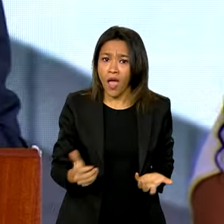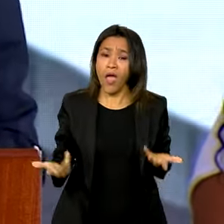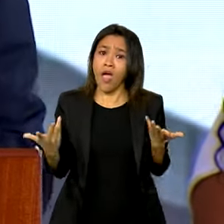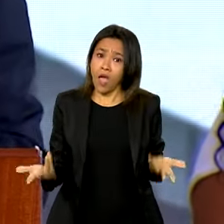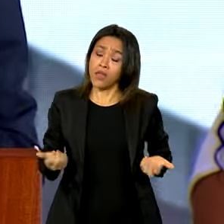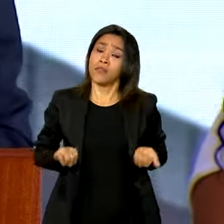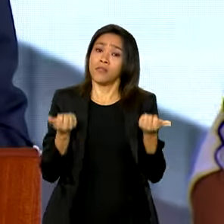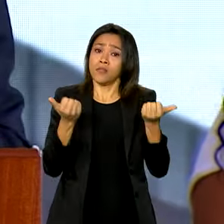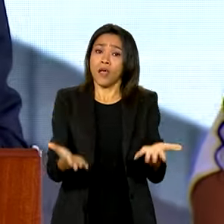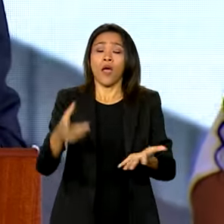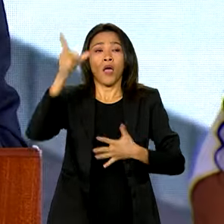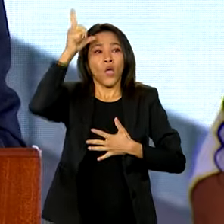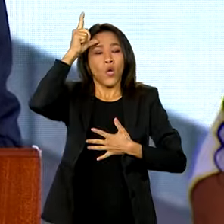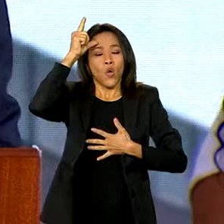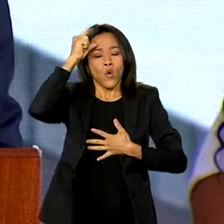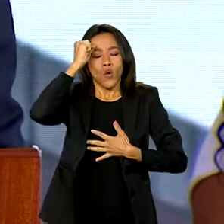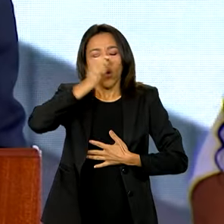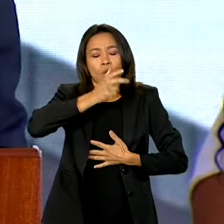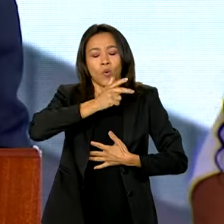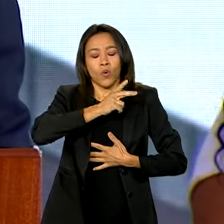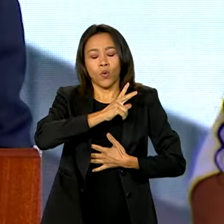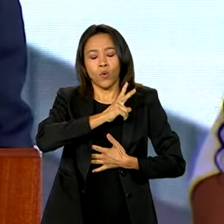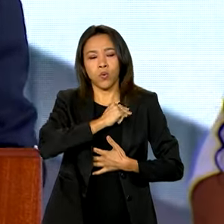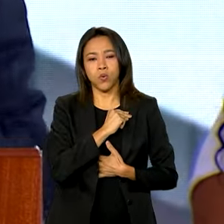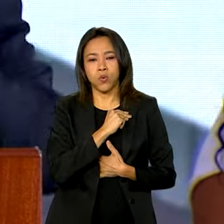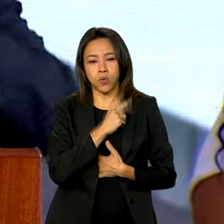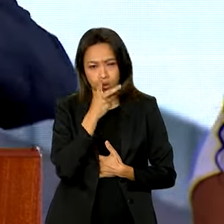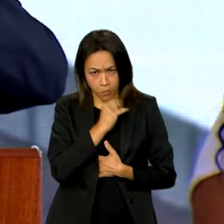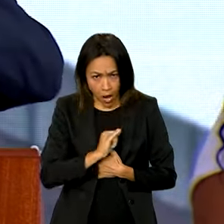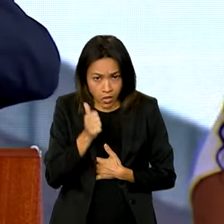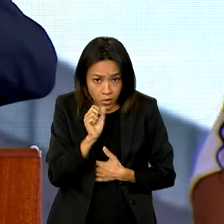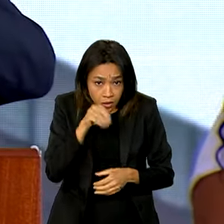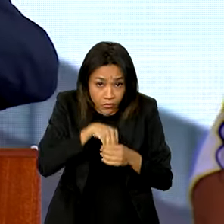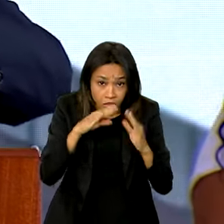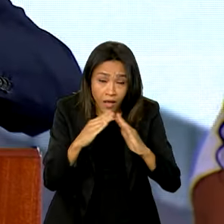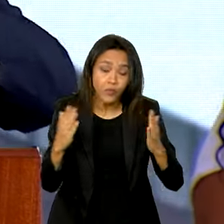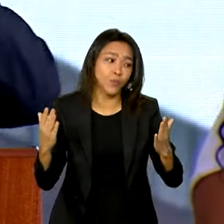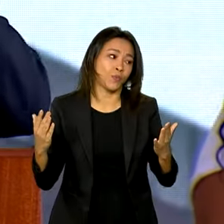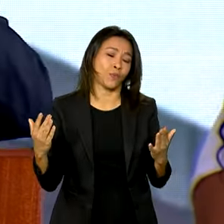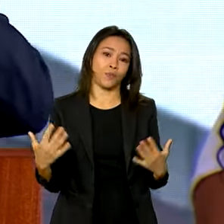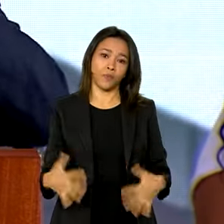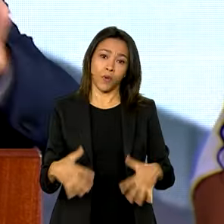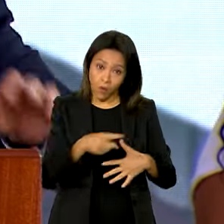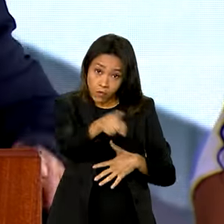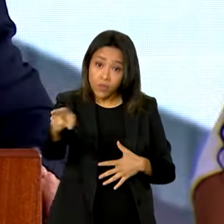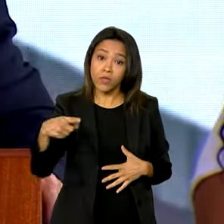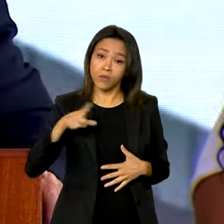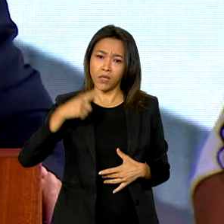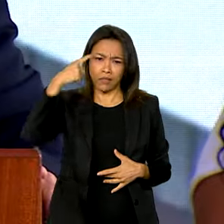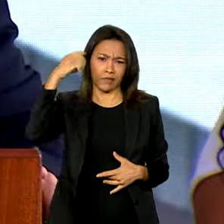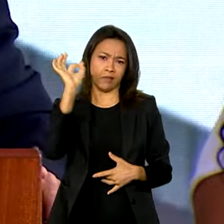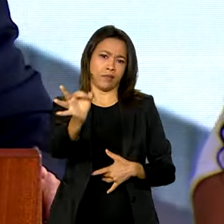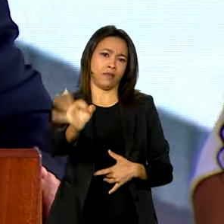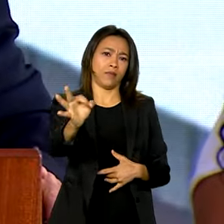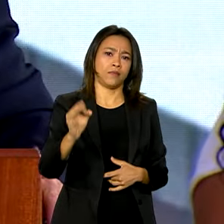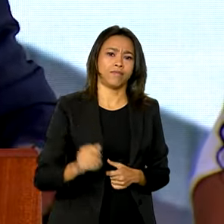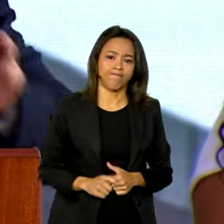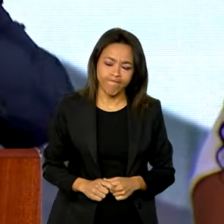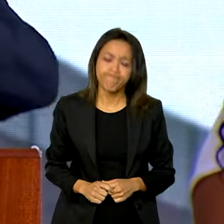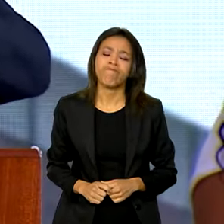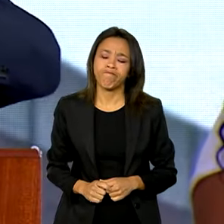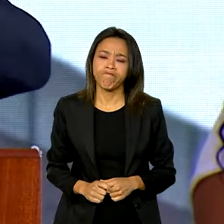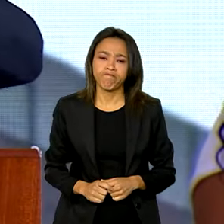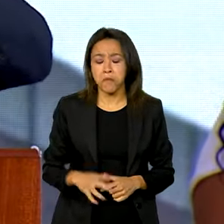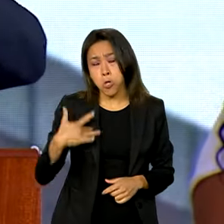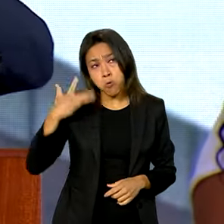dar tranquilidade aos pais dentro de casa. Porque vocês podem ter certeza de uma coisa.